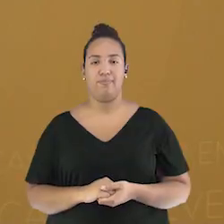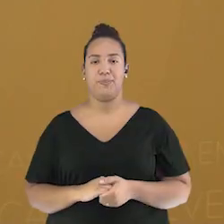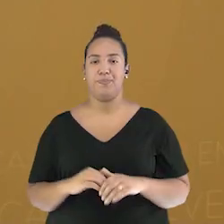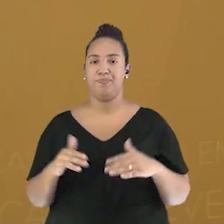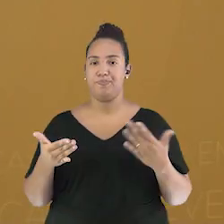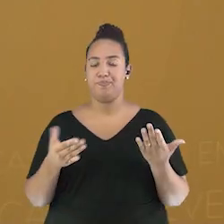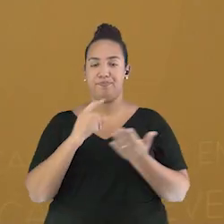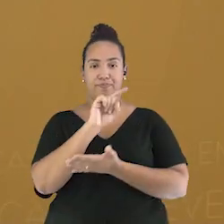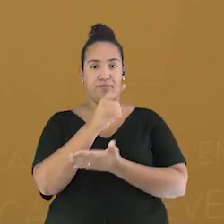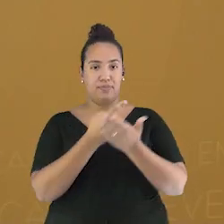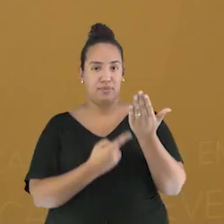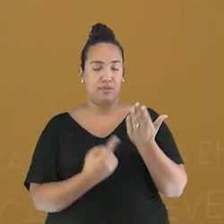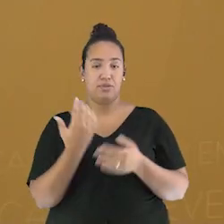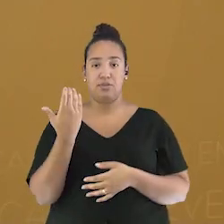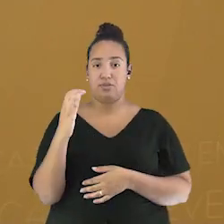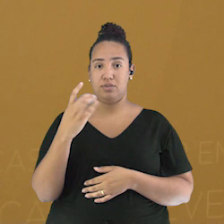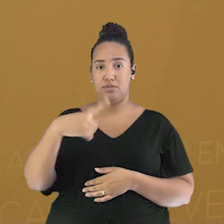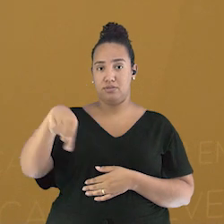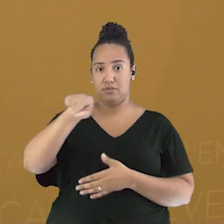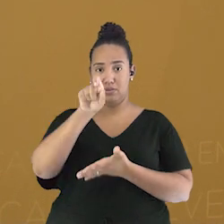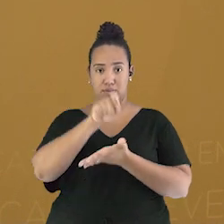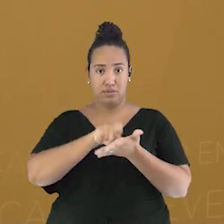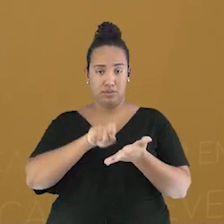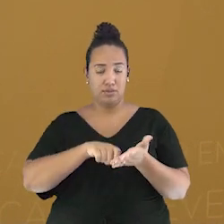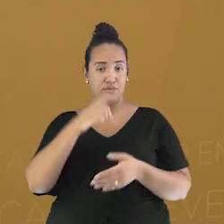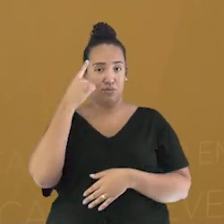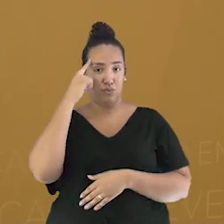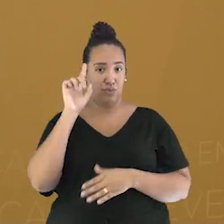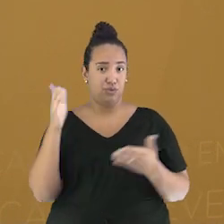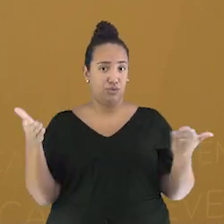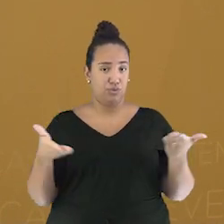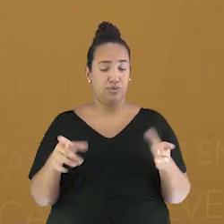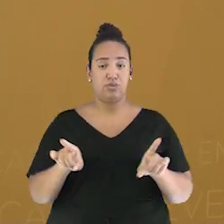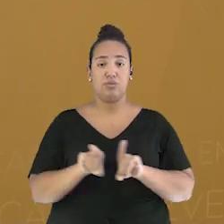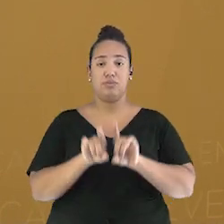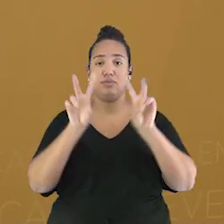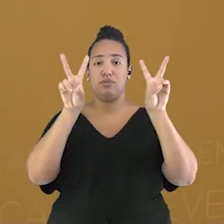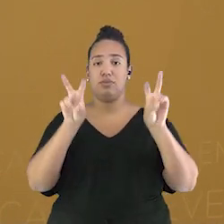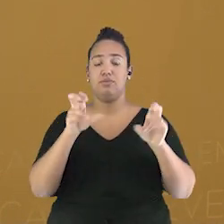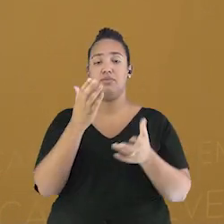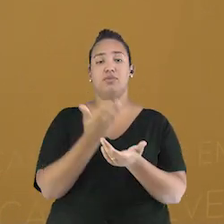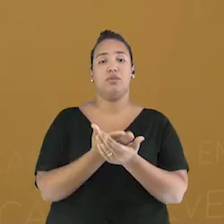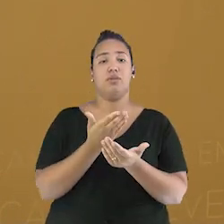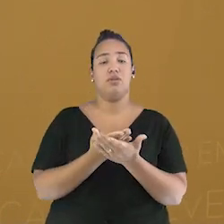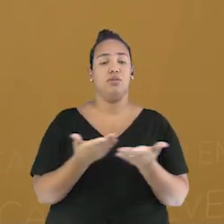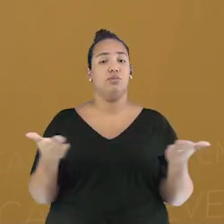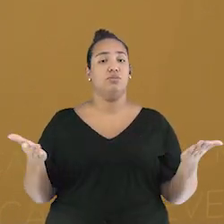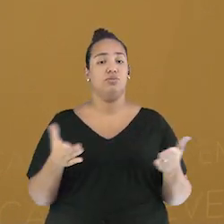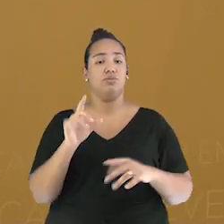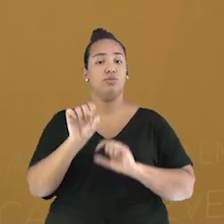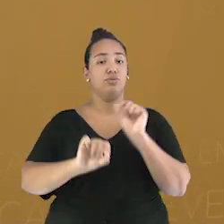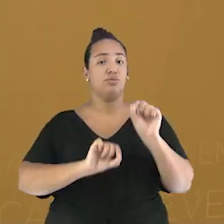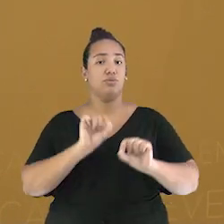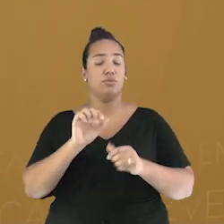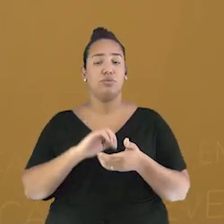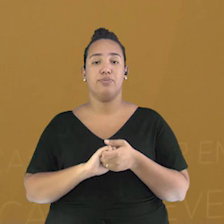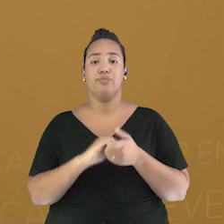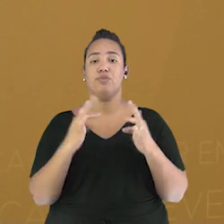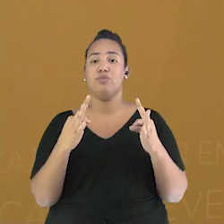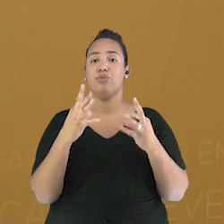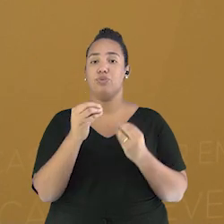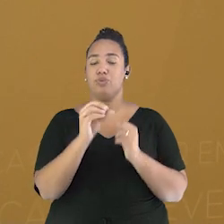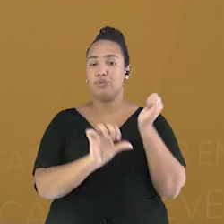Em seu caderno de ciências, escreva a data de hoje e também o título da nossa aula, que é Tudo